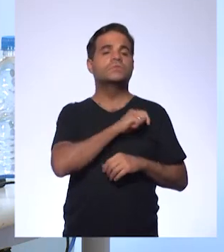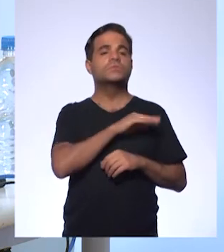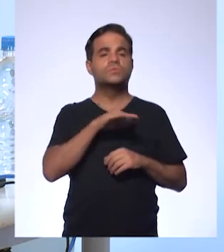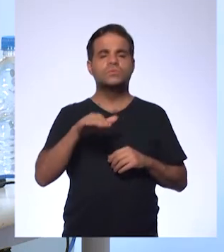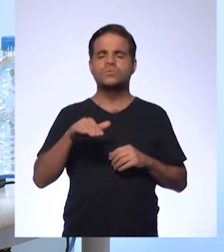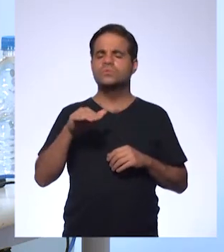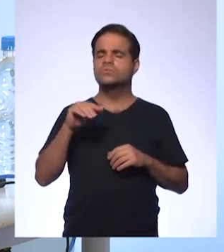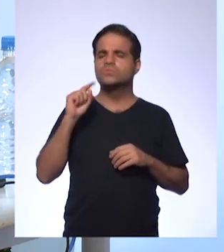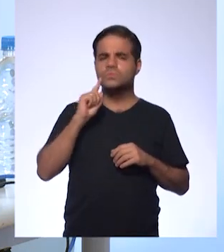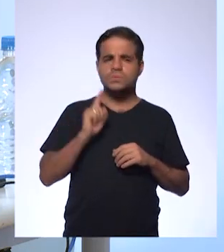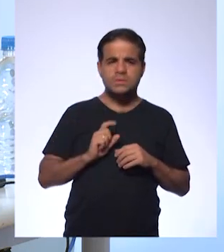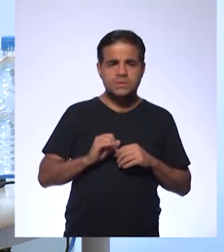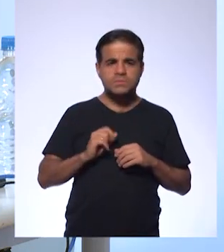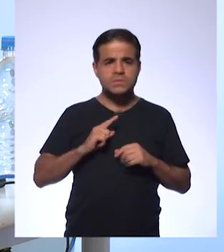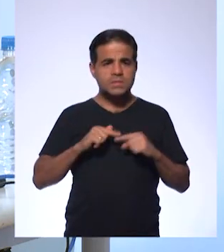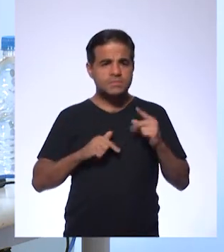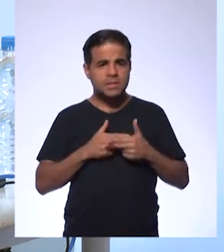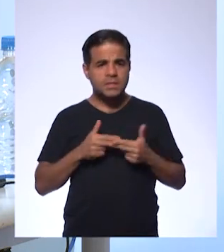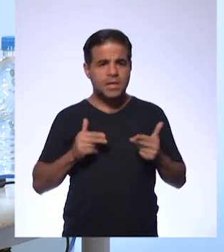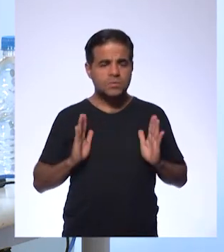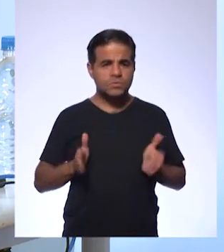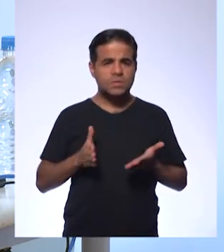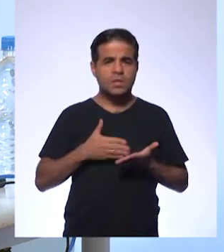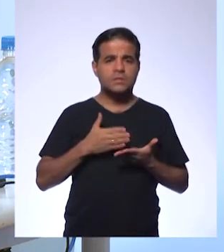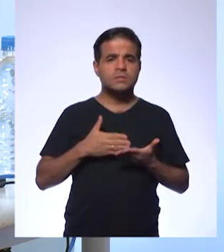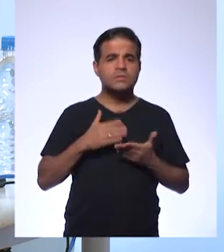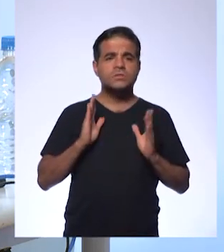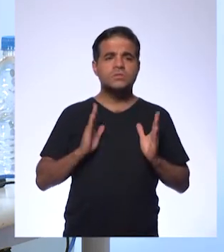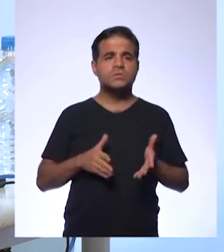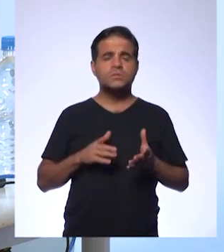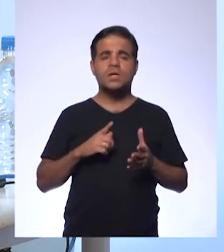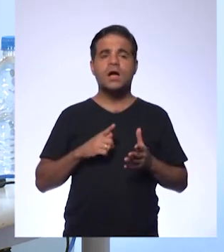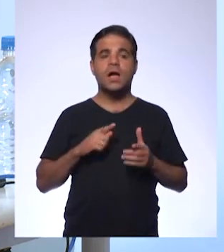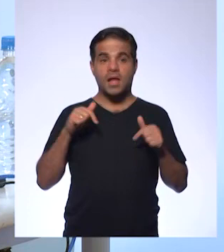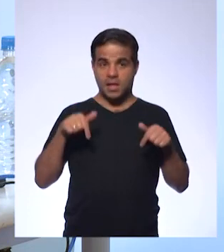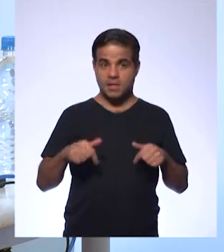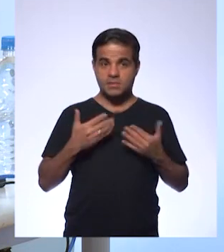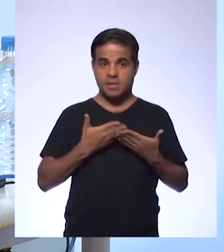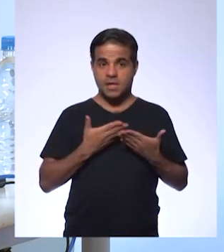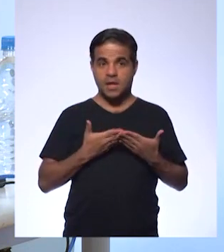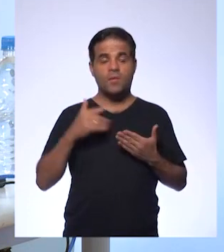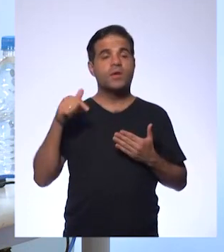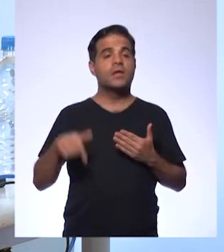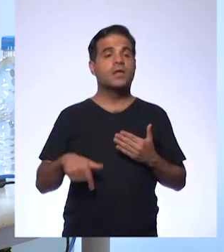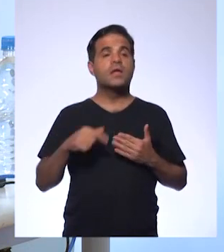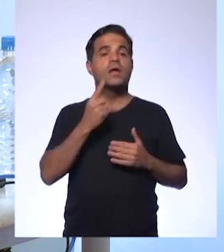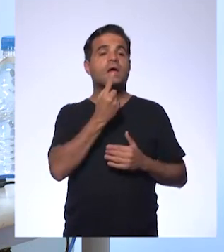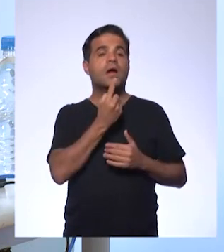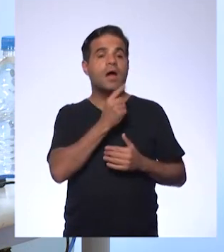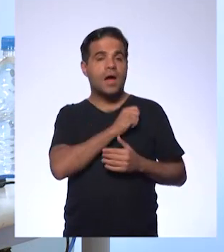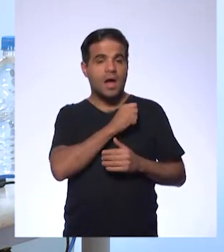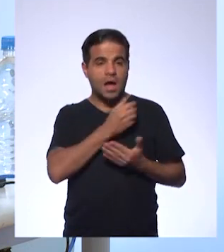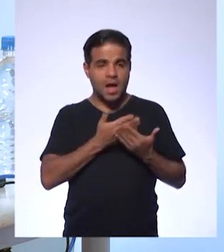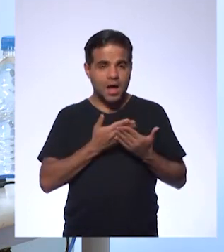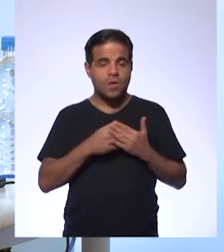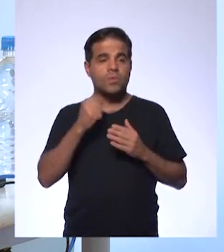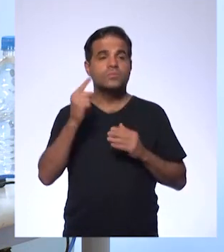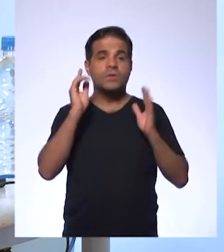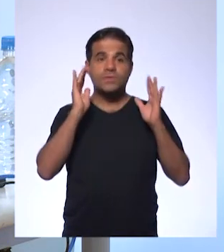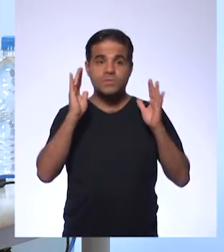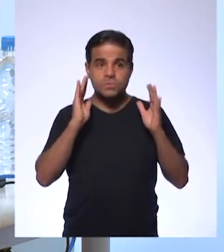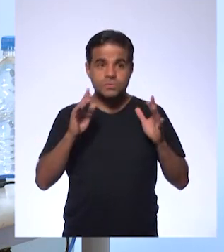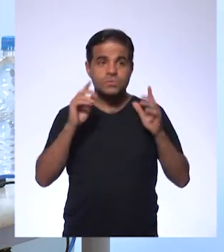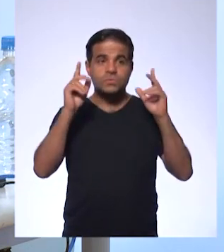não sei se vocês estão com esse material aí em mãos, mas essa aula é a aula 1, que se chama Reflexão Temática